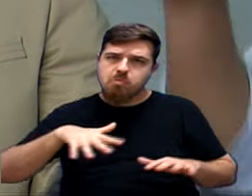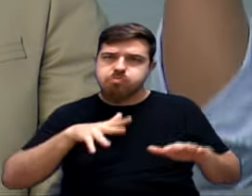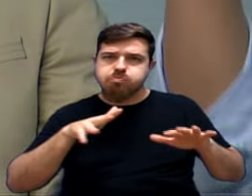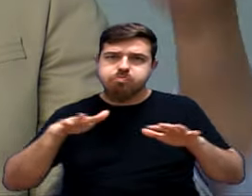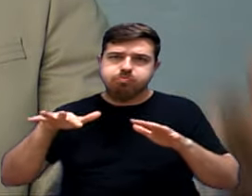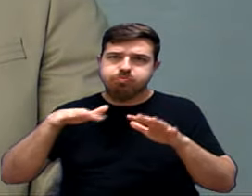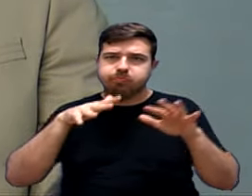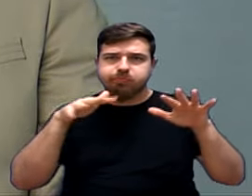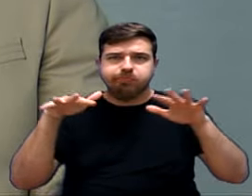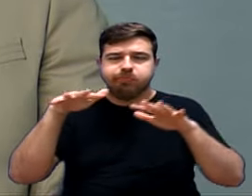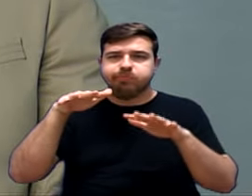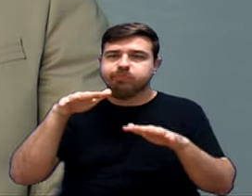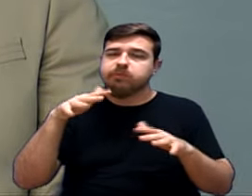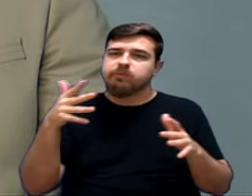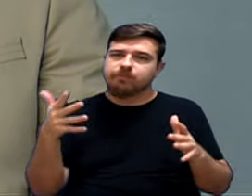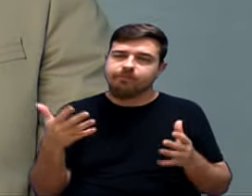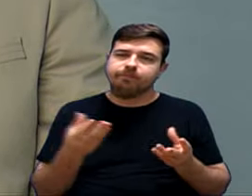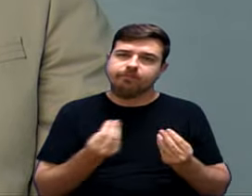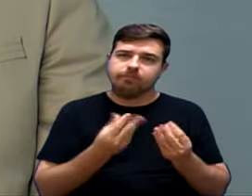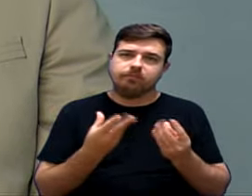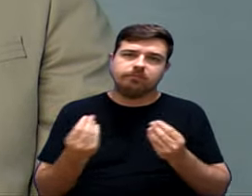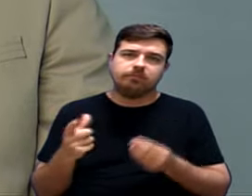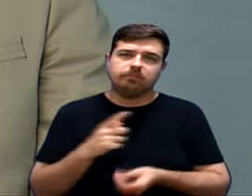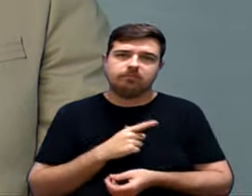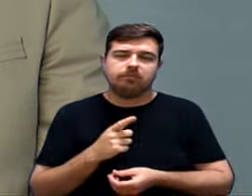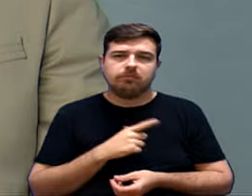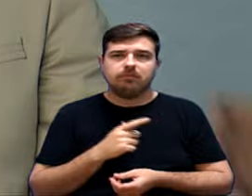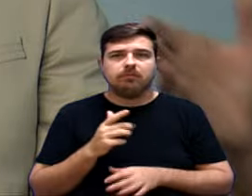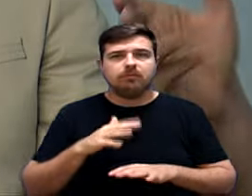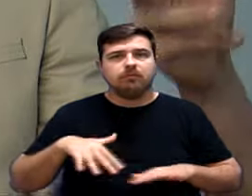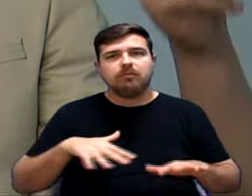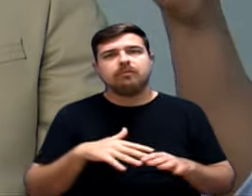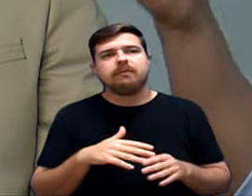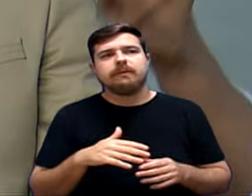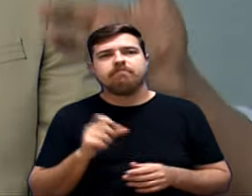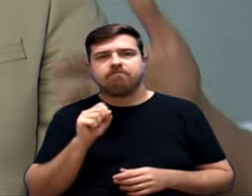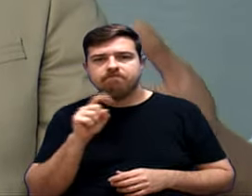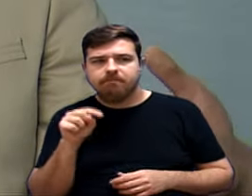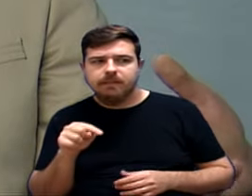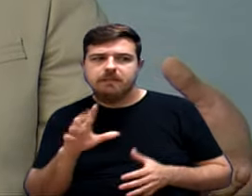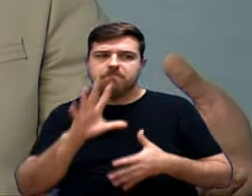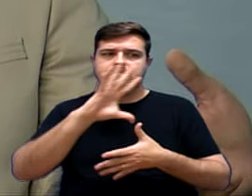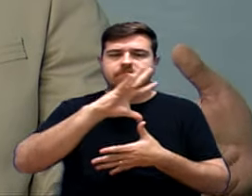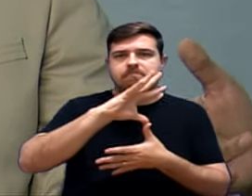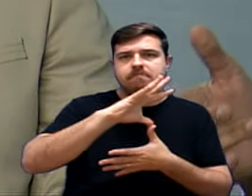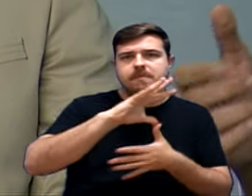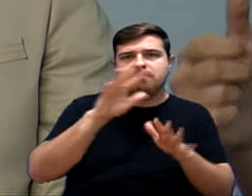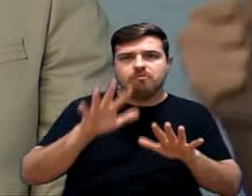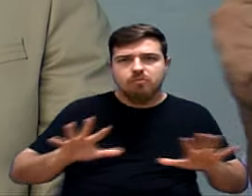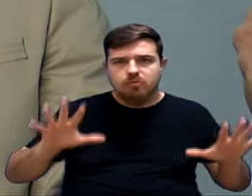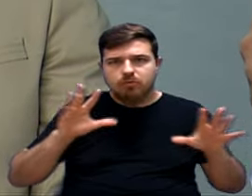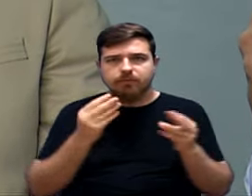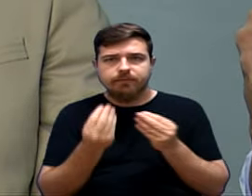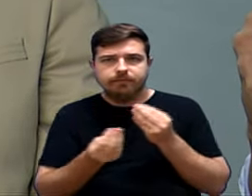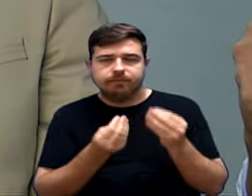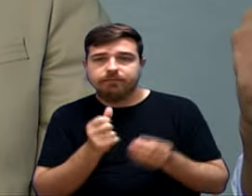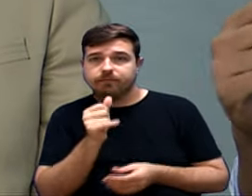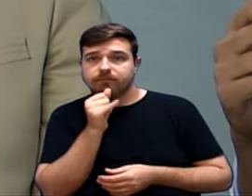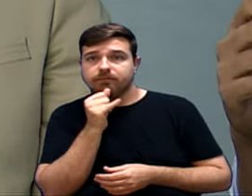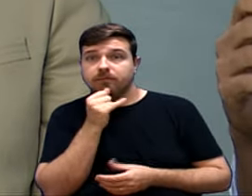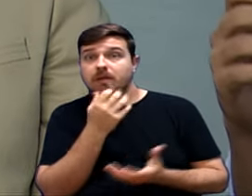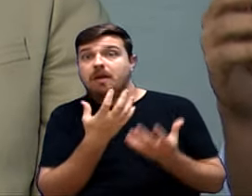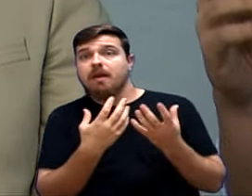1,5 m de água subindo e a nossa dúvida é com esse macrozoneamento por exemplo